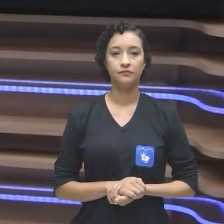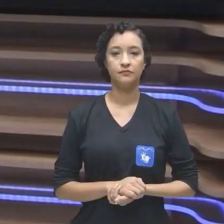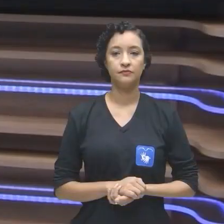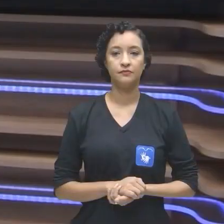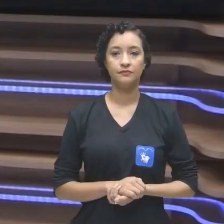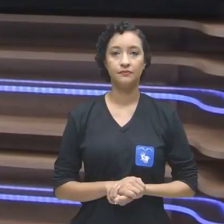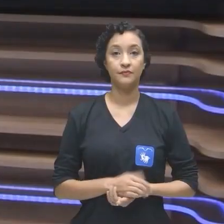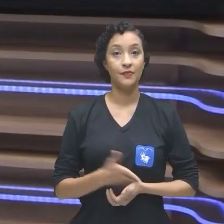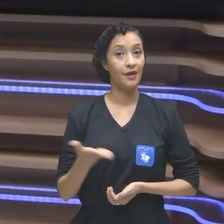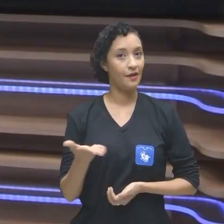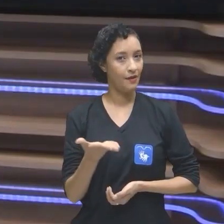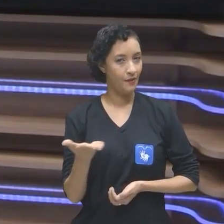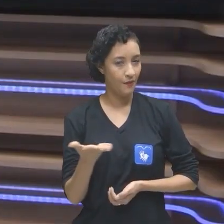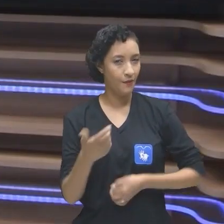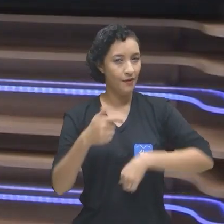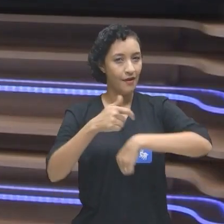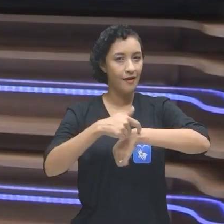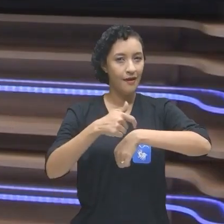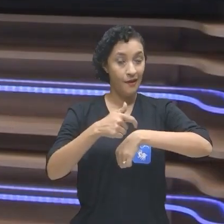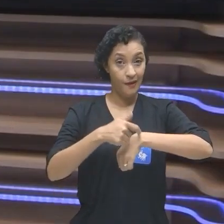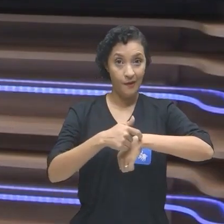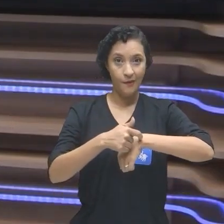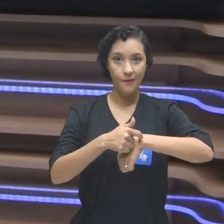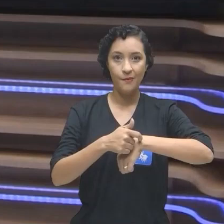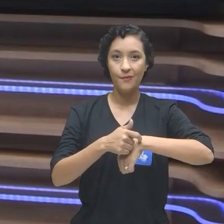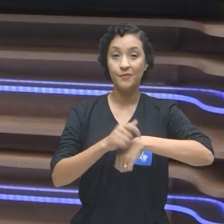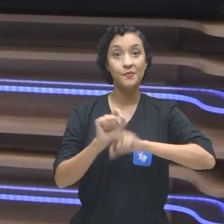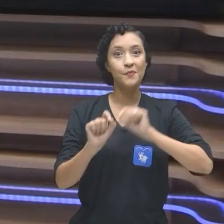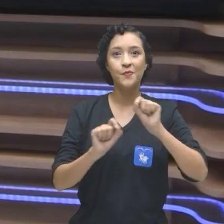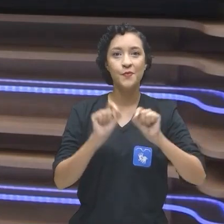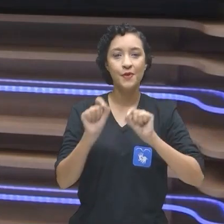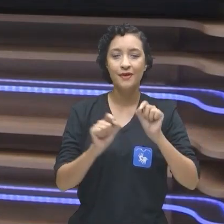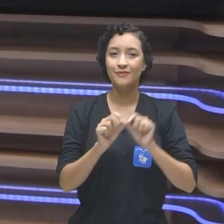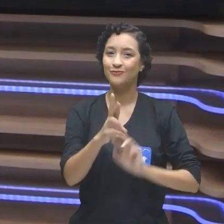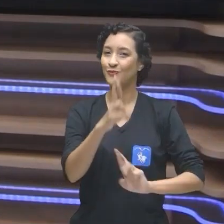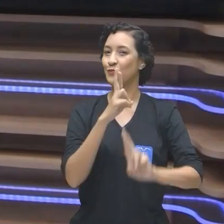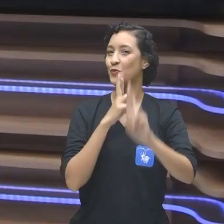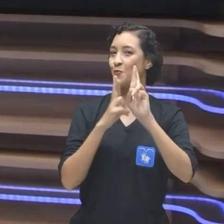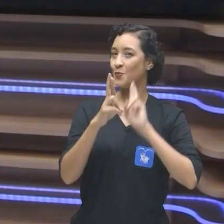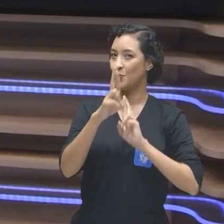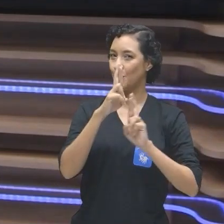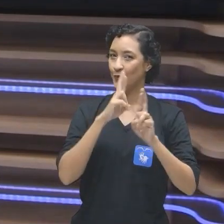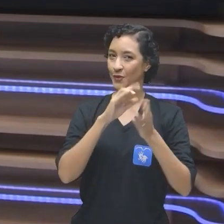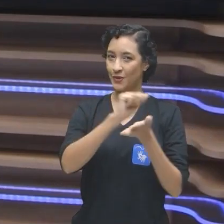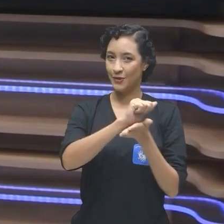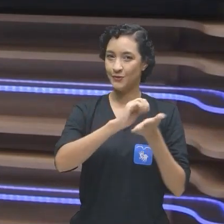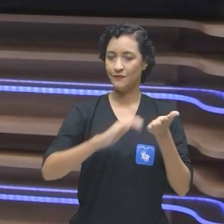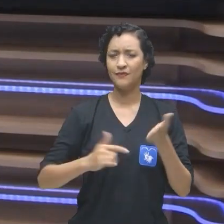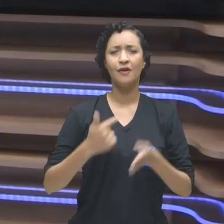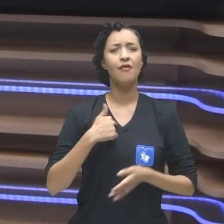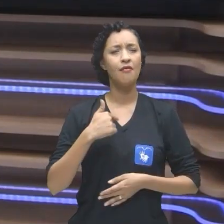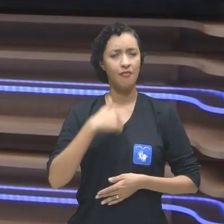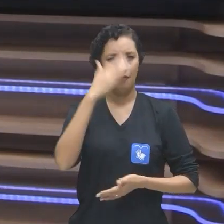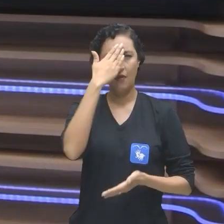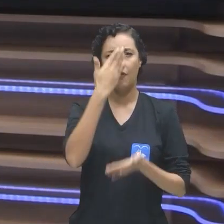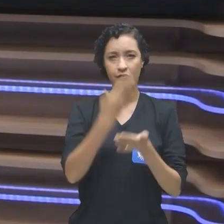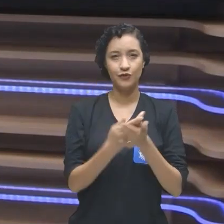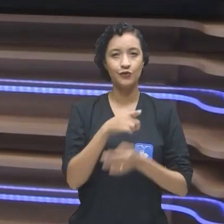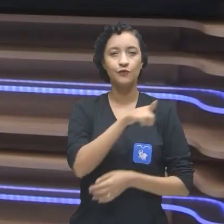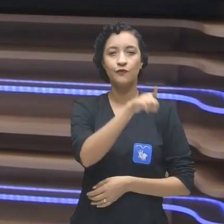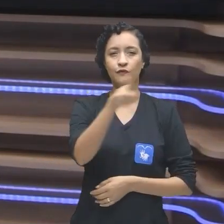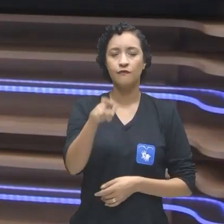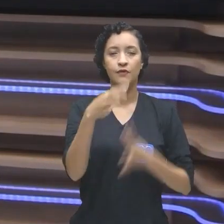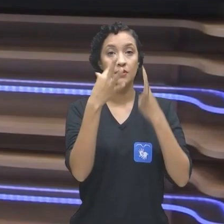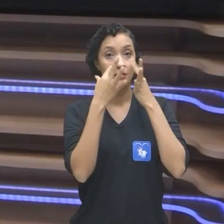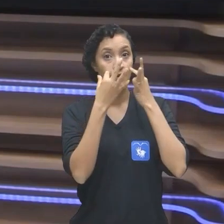agora é aquela hora que a gente espera muito, né? Vamos resolver as nossas atividades. Eu tenho certeza que você prestou